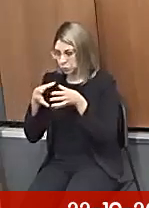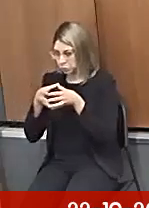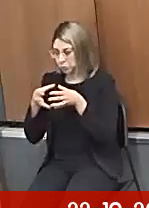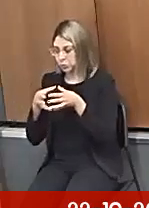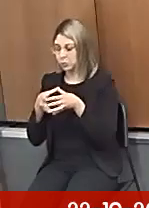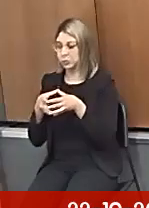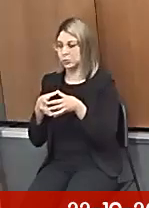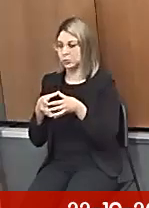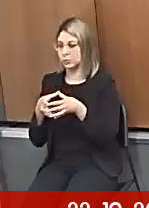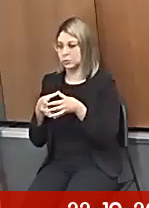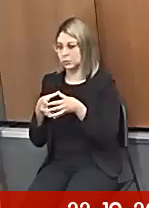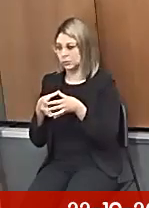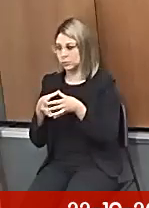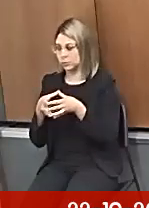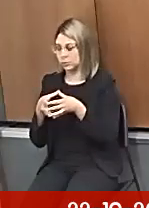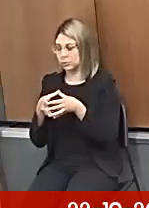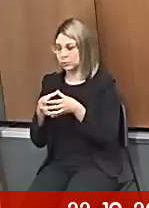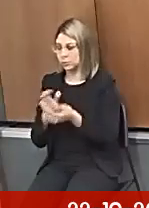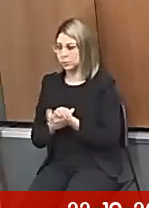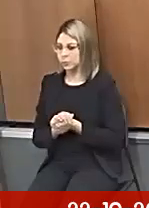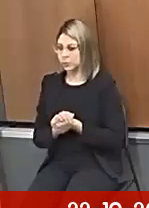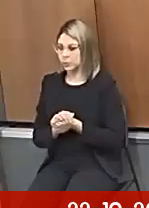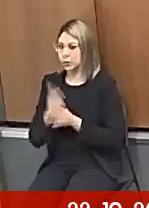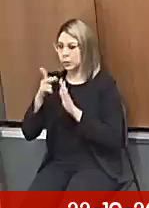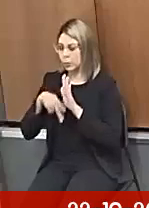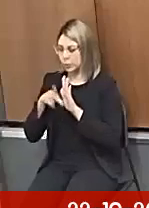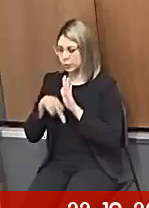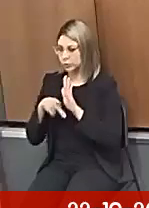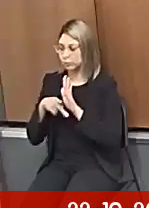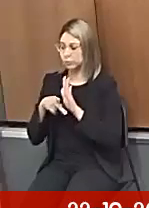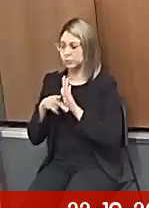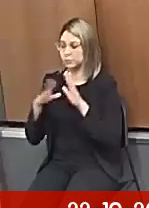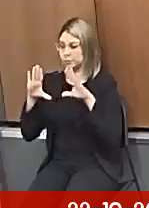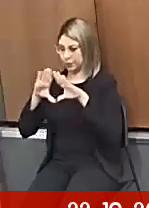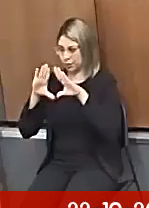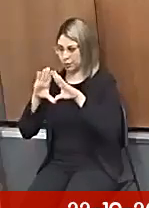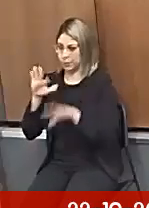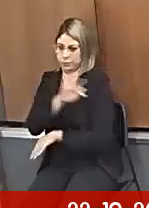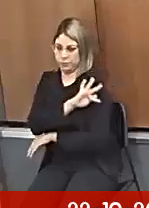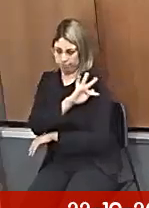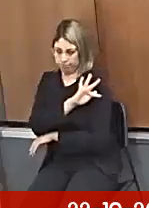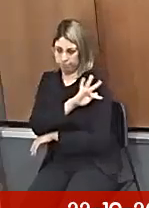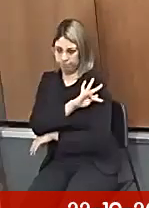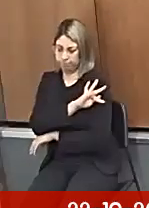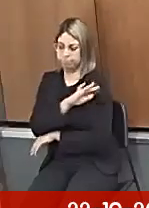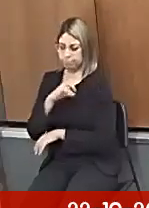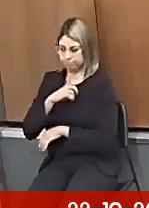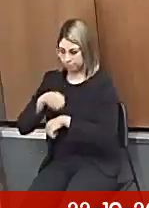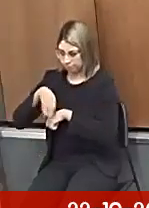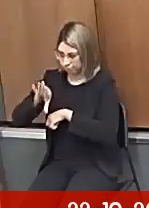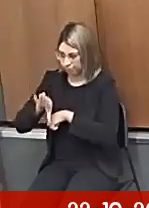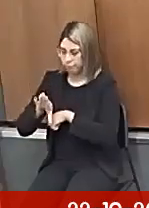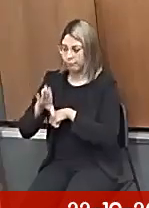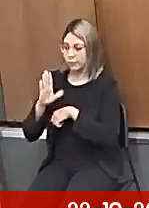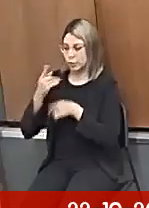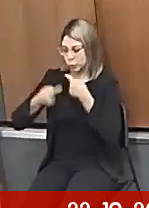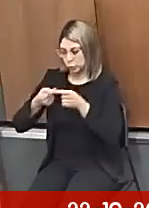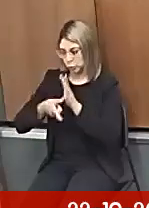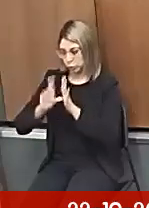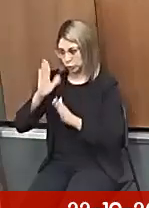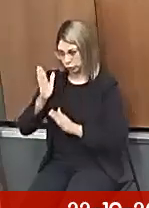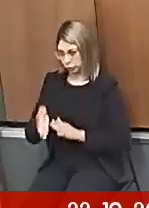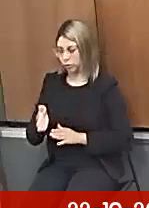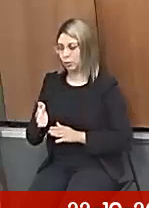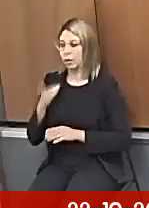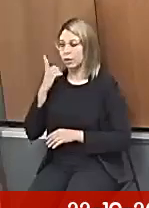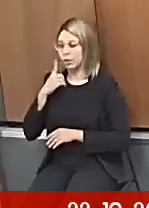comissão, remanescente do projeto Assembleia Fiscaliza, então é só um encaminhamento que foi discutido aqui na Assembleia Fiscaliza. Então,